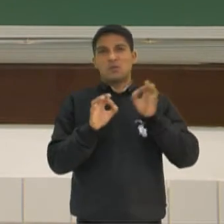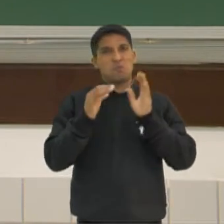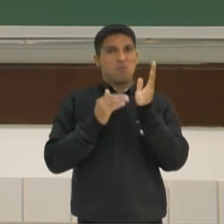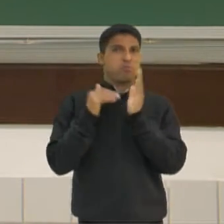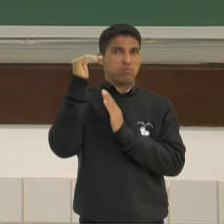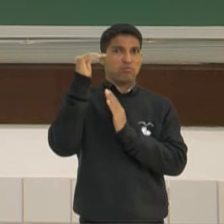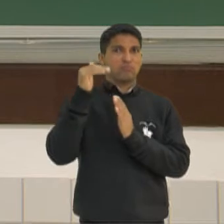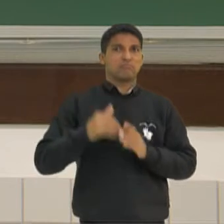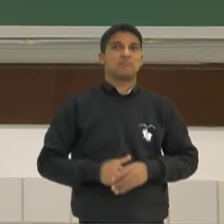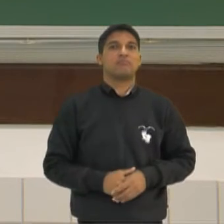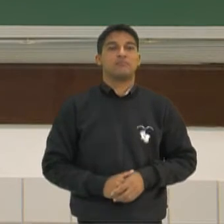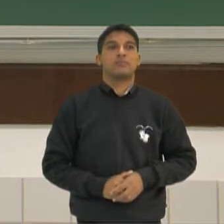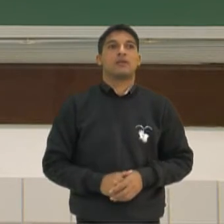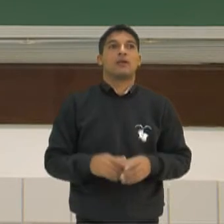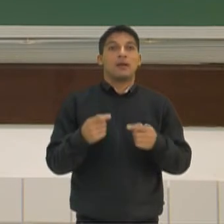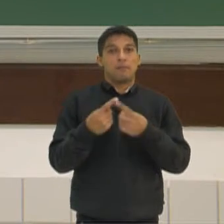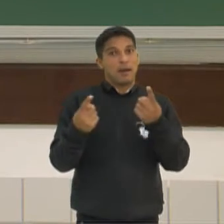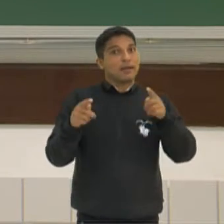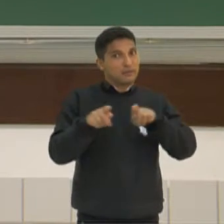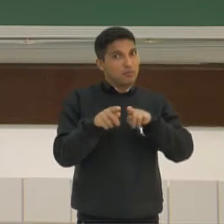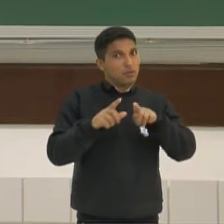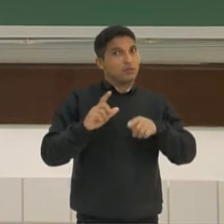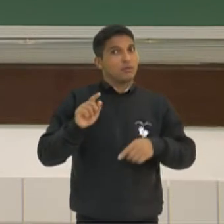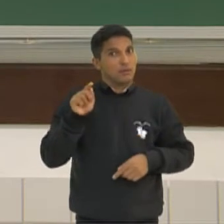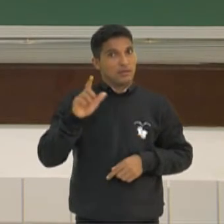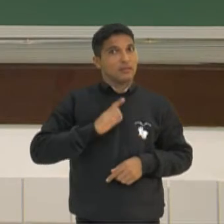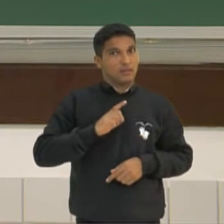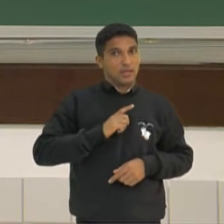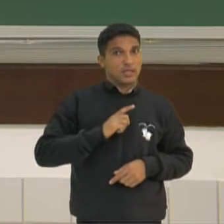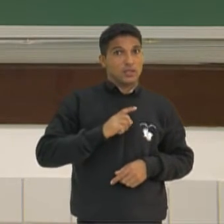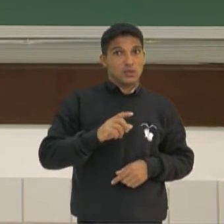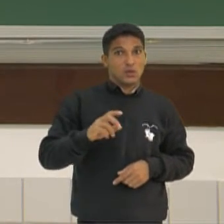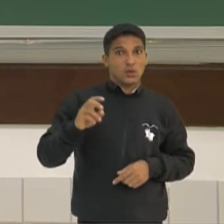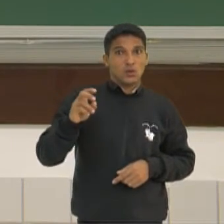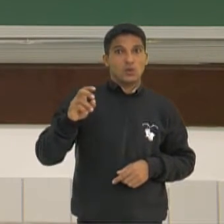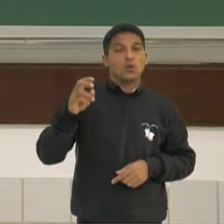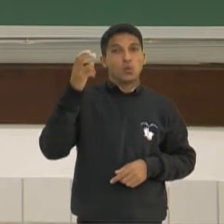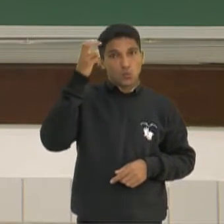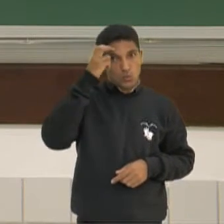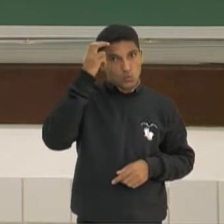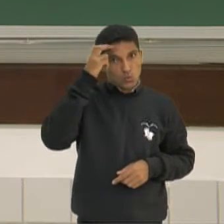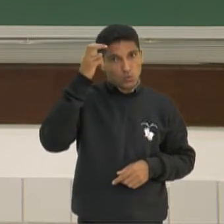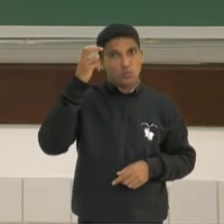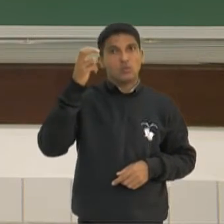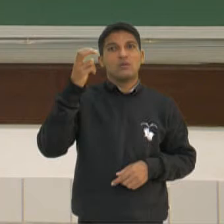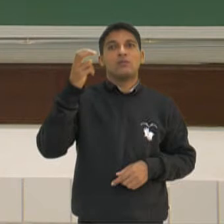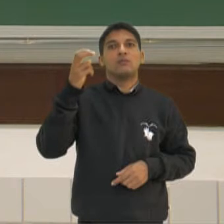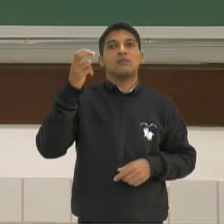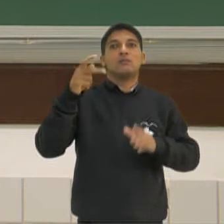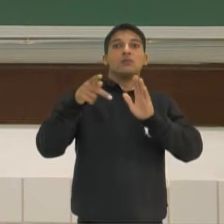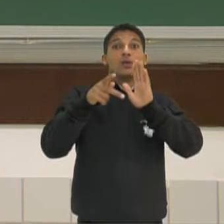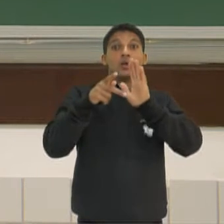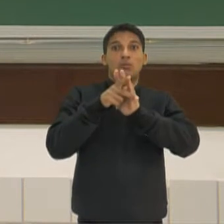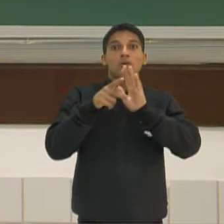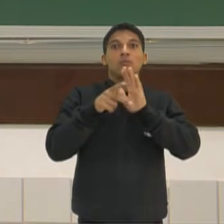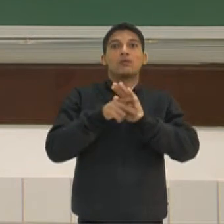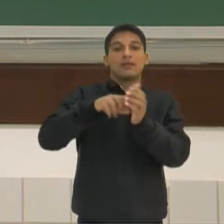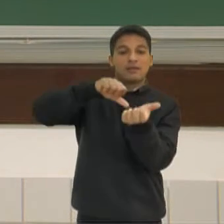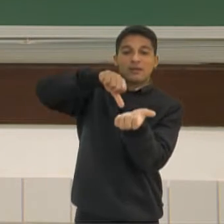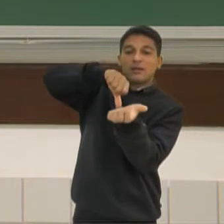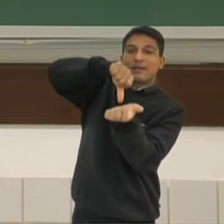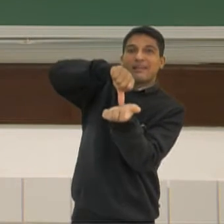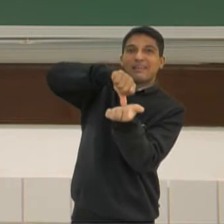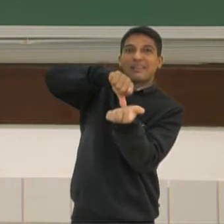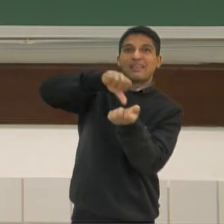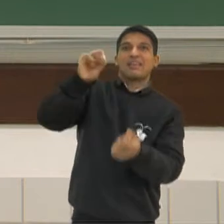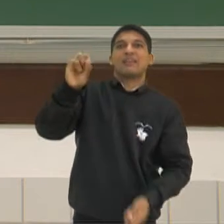né? Bom, as bibliotecas em Bagdá, que é a atual capital do Iraque, se organizavam vários copistas. E